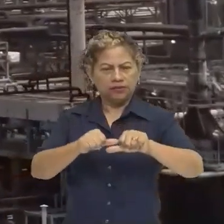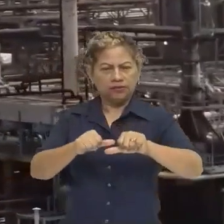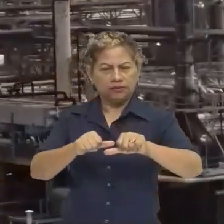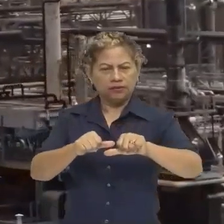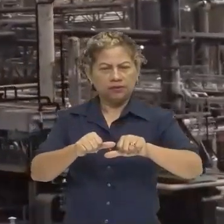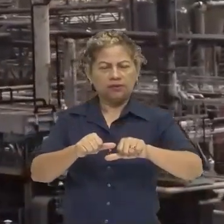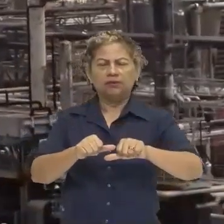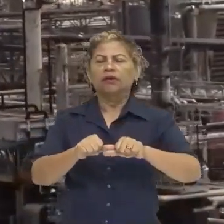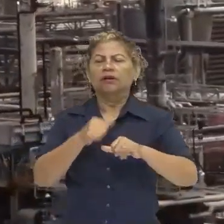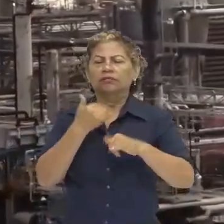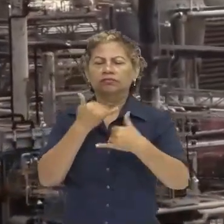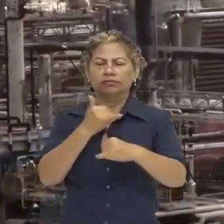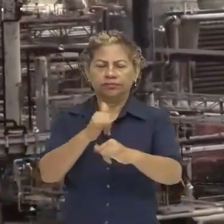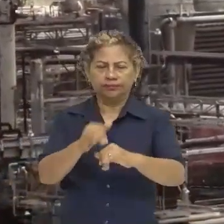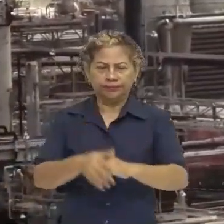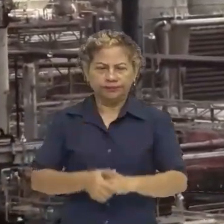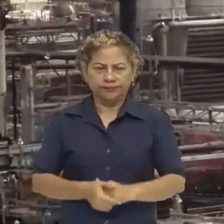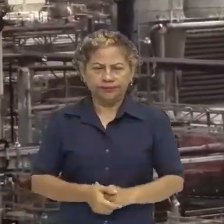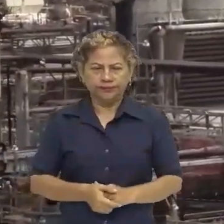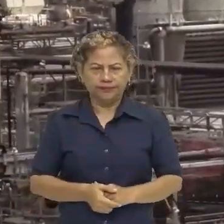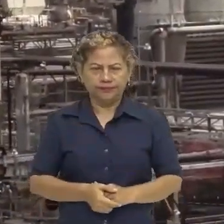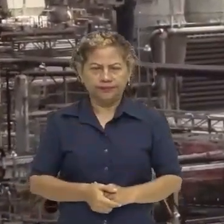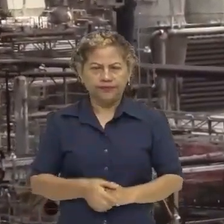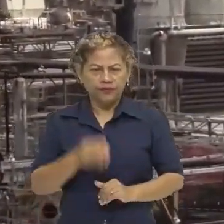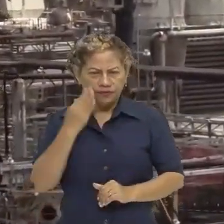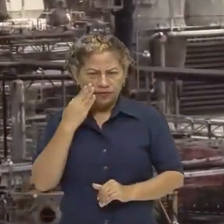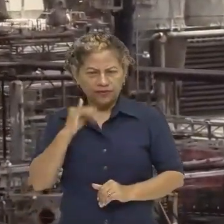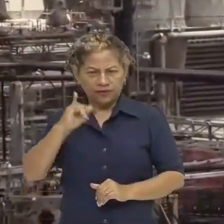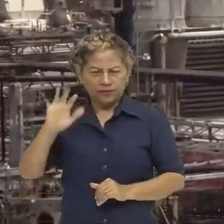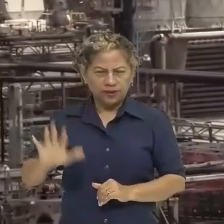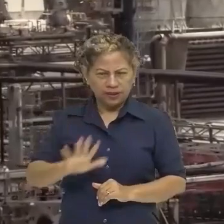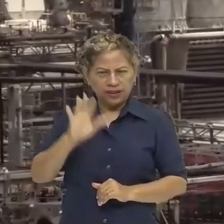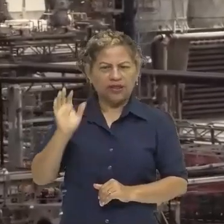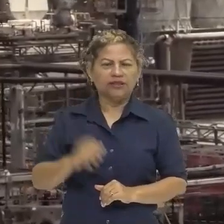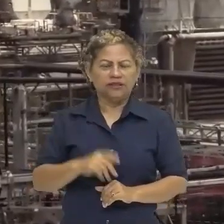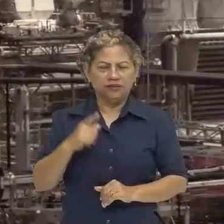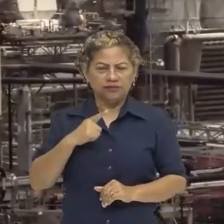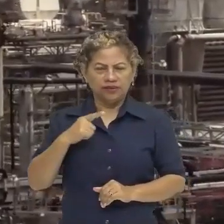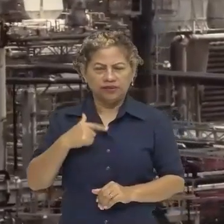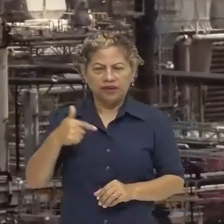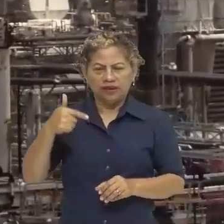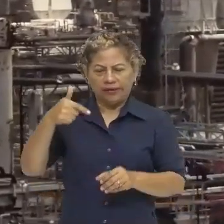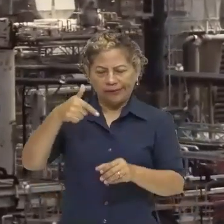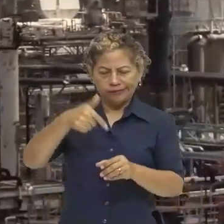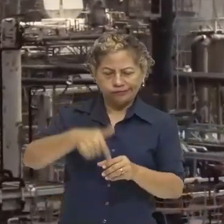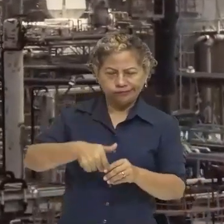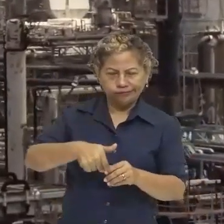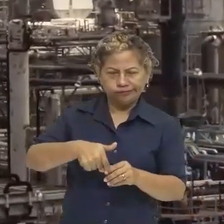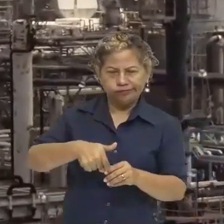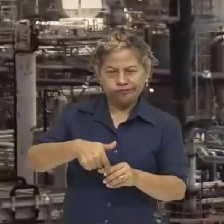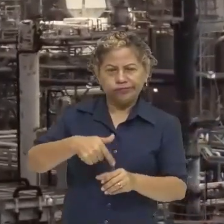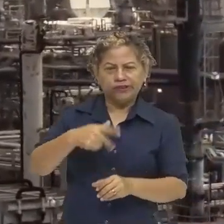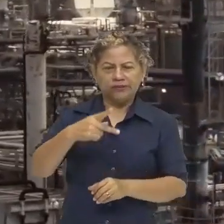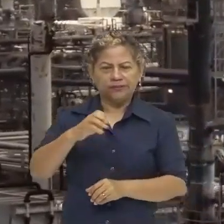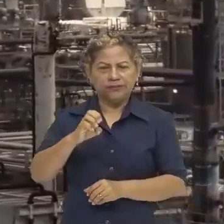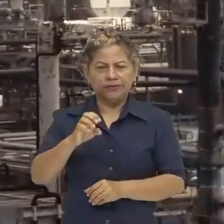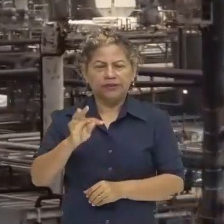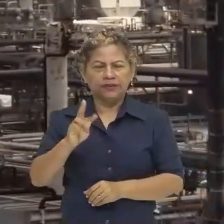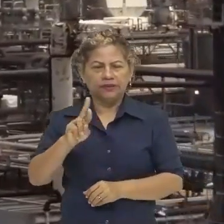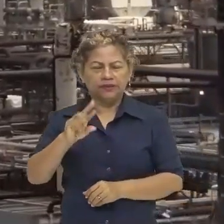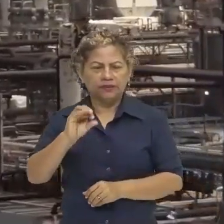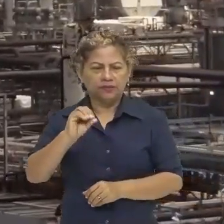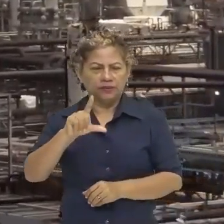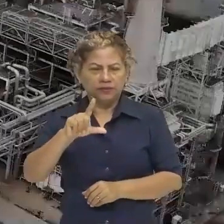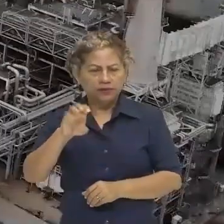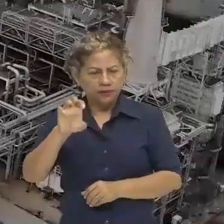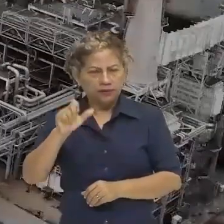em elétrica. Usina térmica, onde a queima do carvão ou o petróleo, o óleo